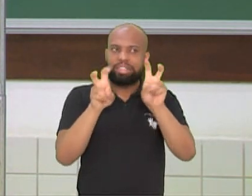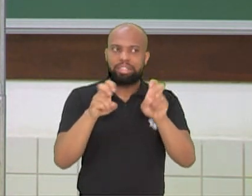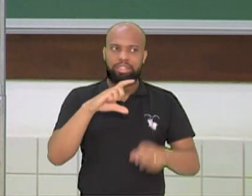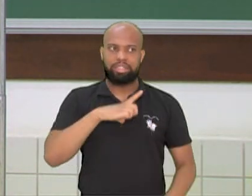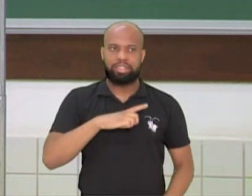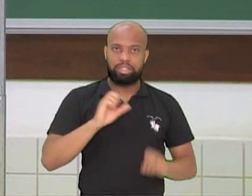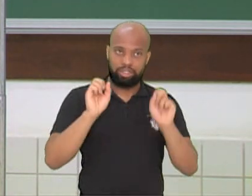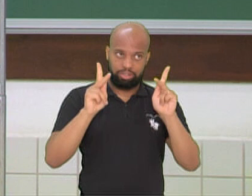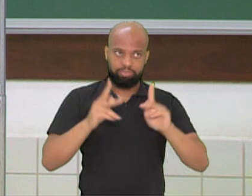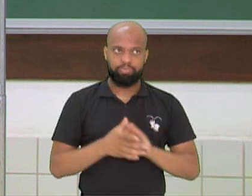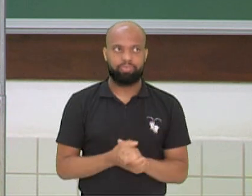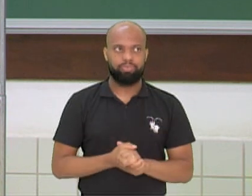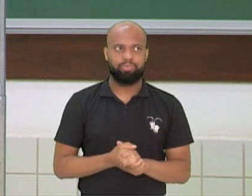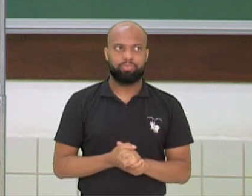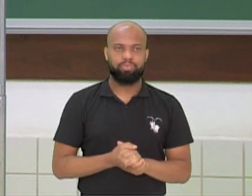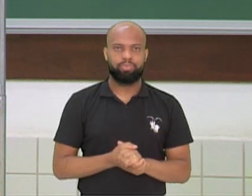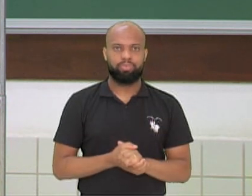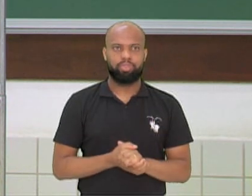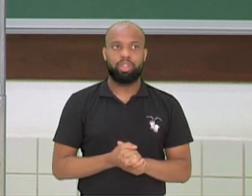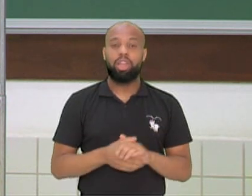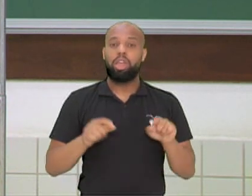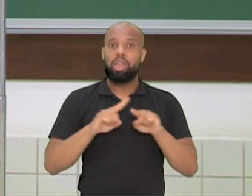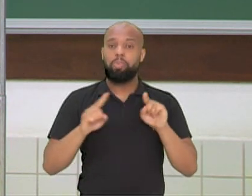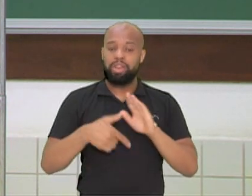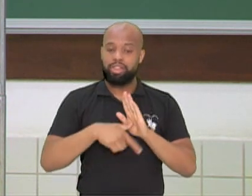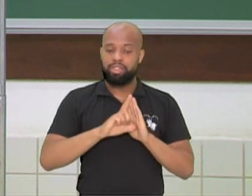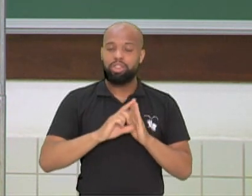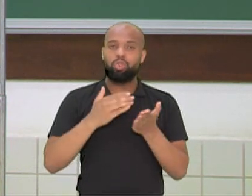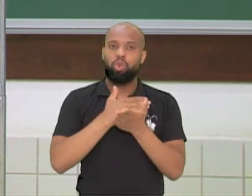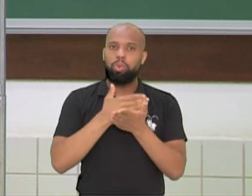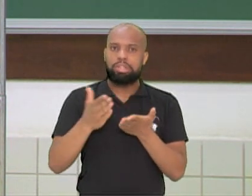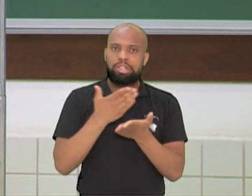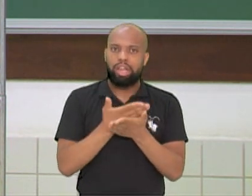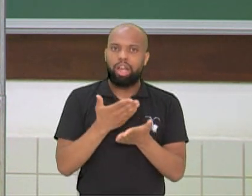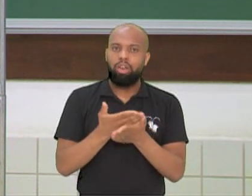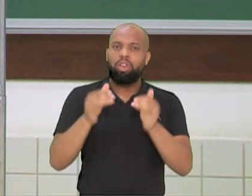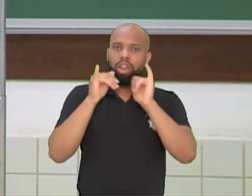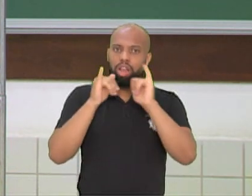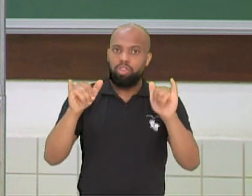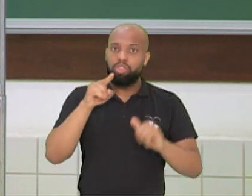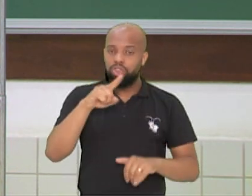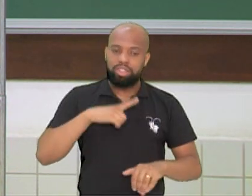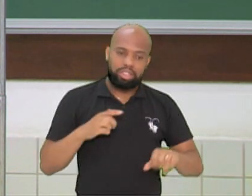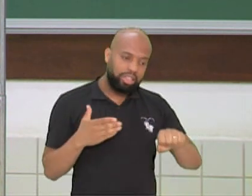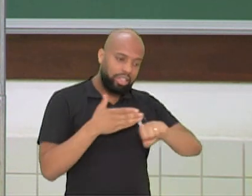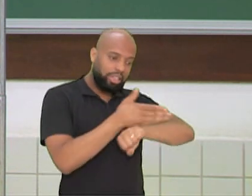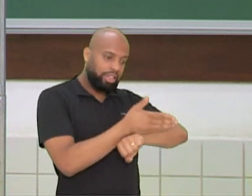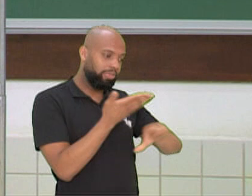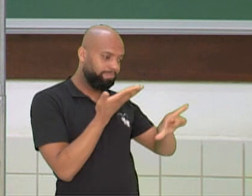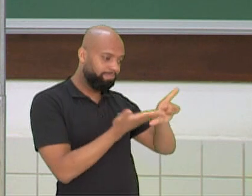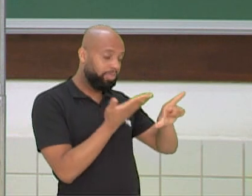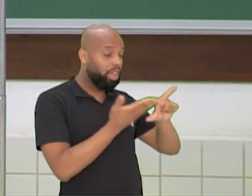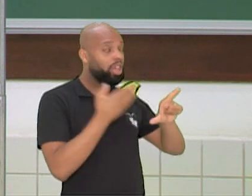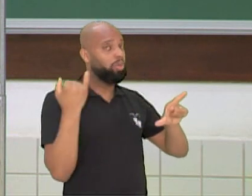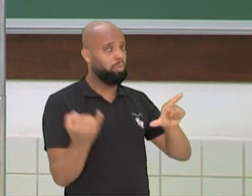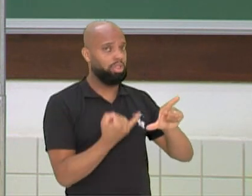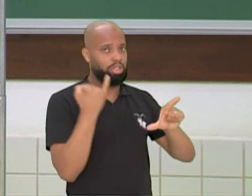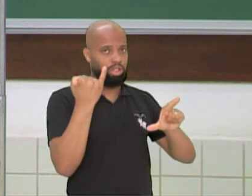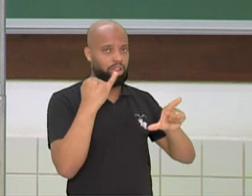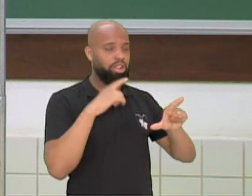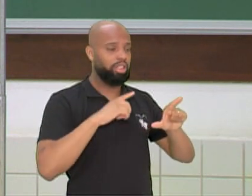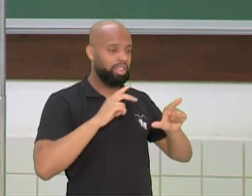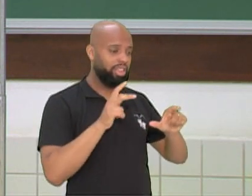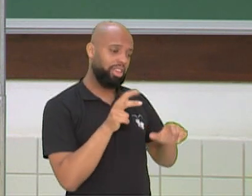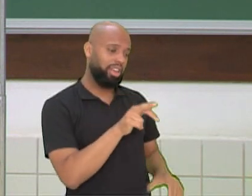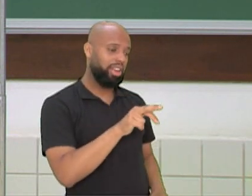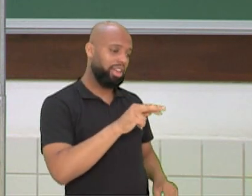aborda, ok? Antes de começar, só avisar vocês sempre para acessarem o Classroom, clicar